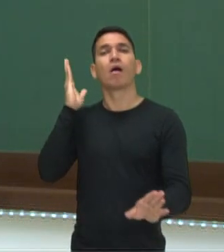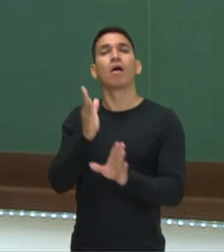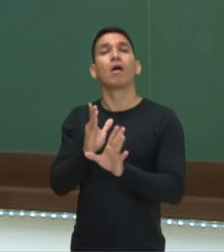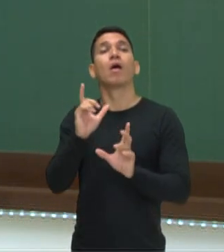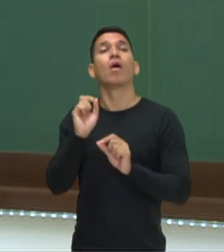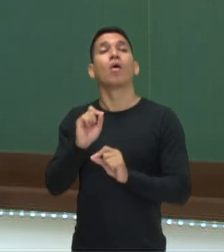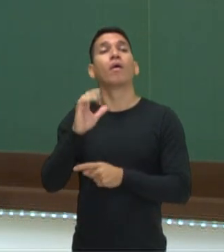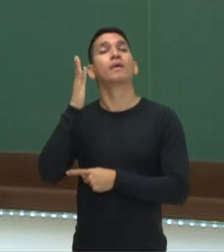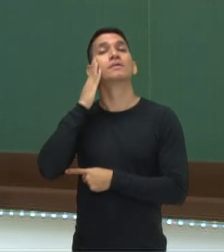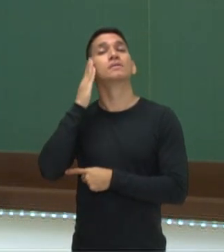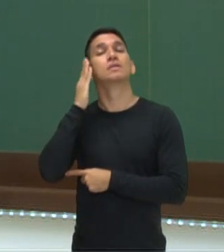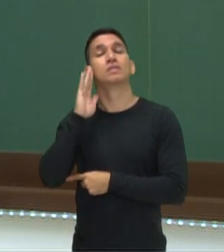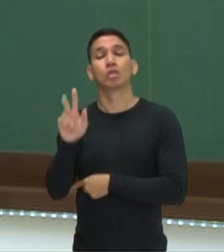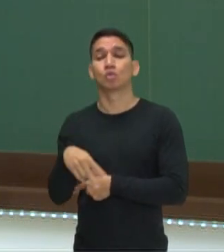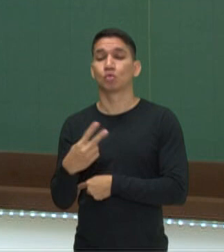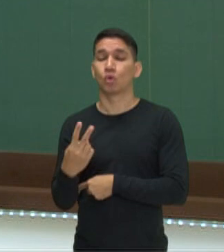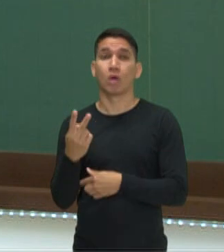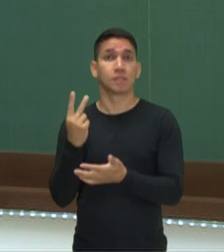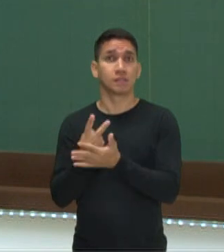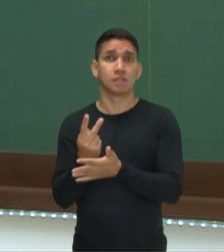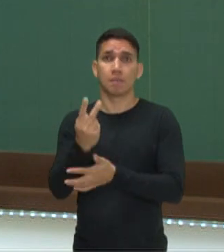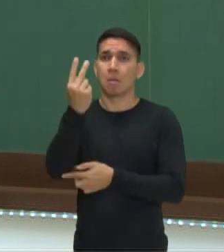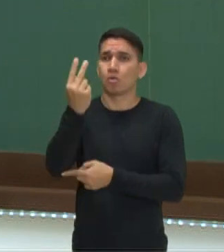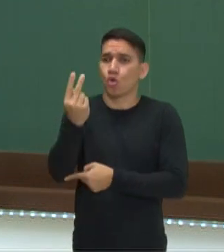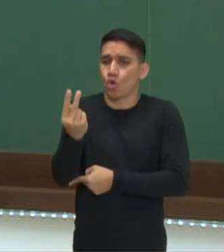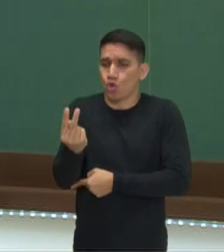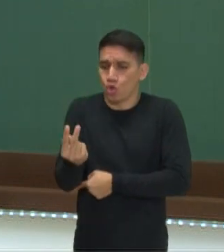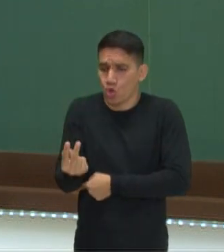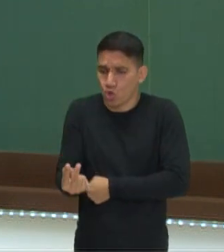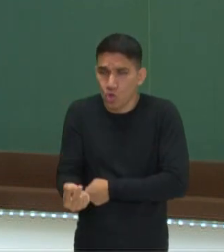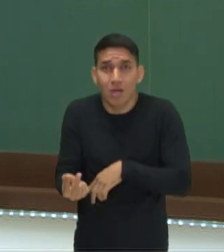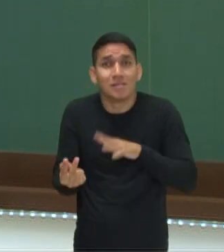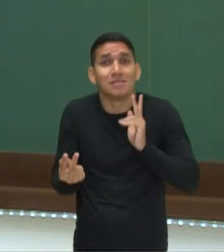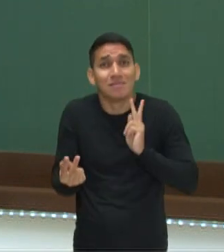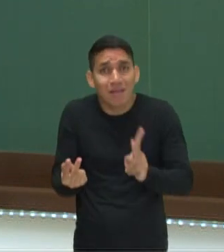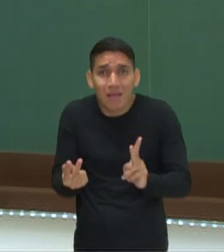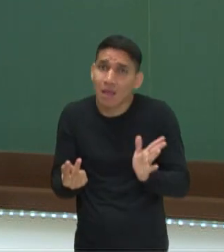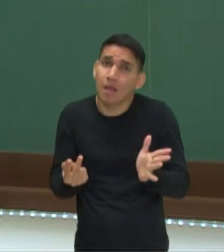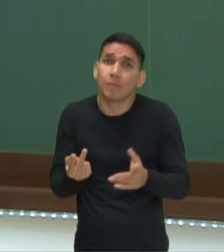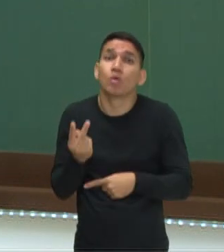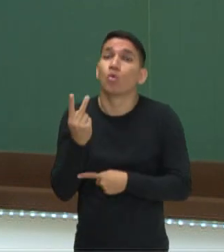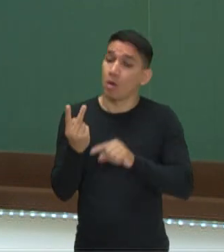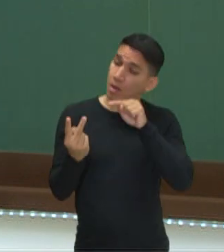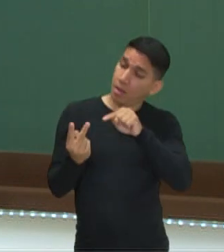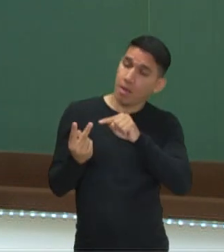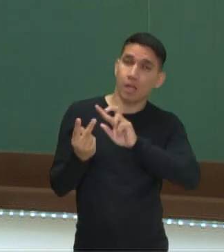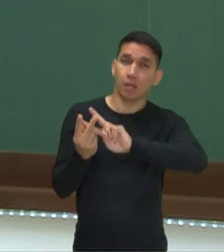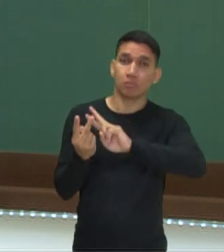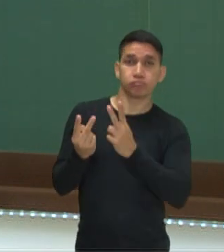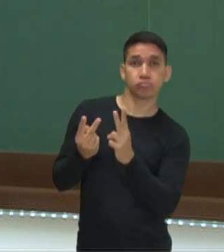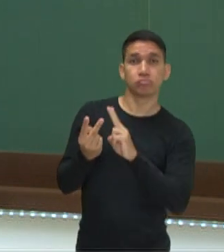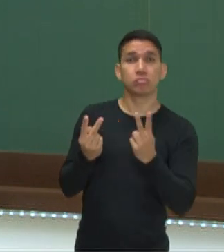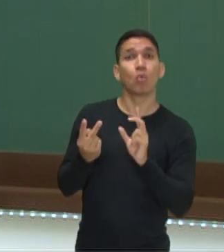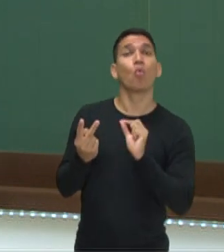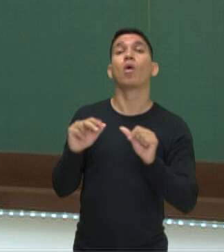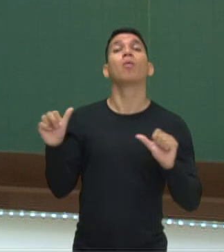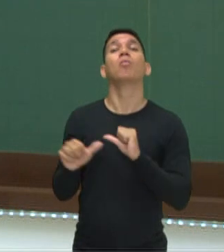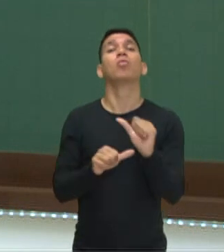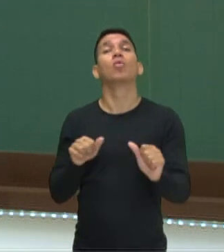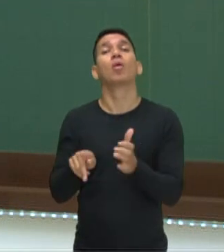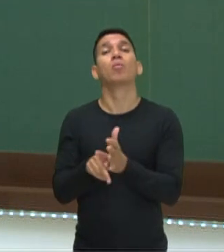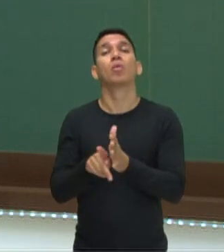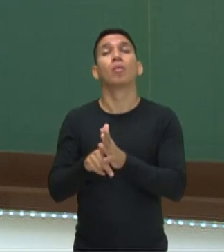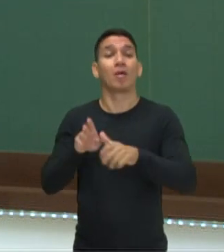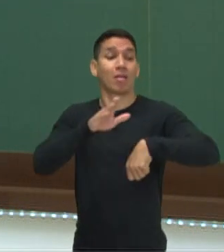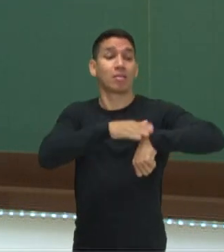quê? Que o 2, pessoal, está se repetindo, né? Porque sempre está se dobrando. O que está mudando? Está mudando o